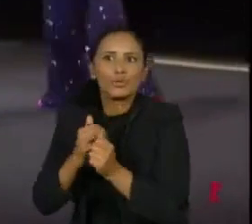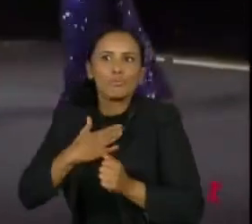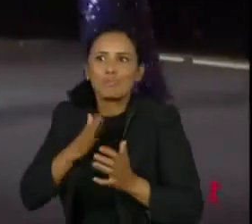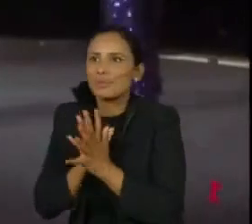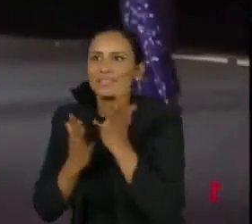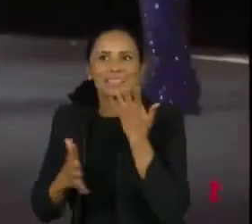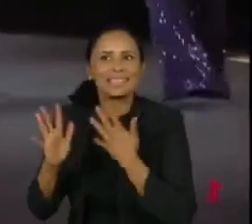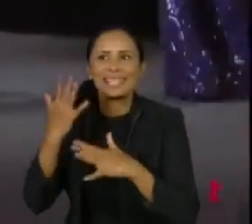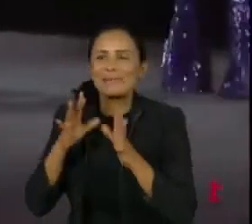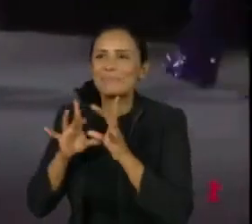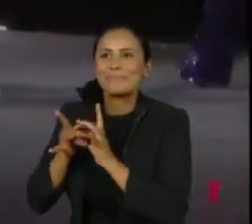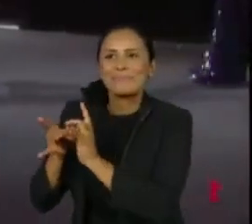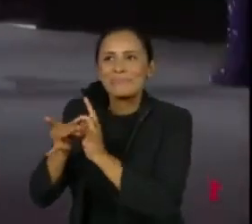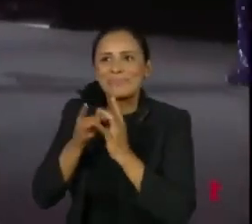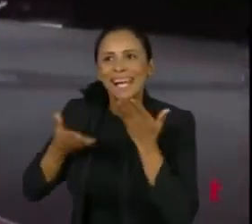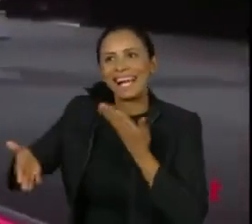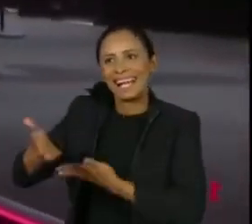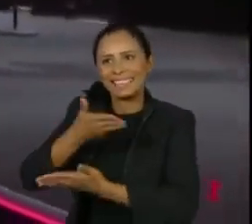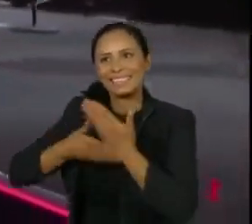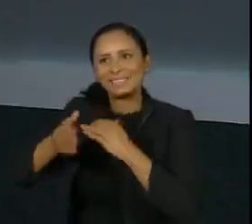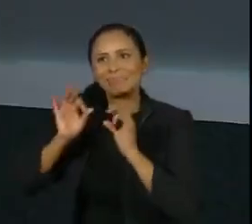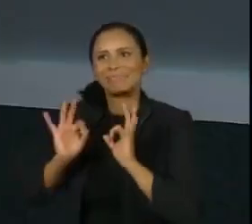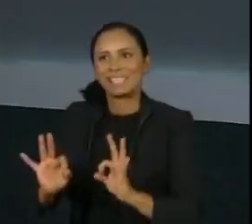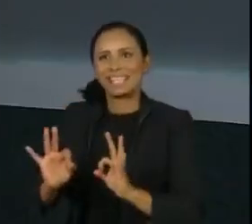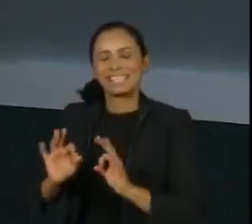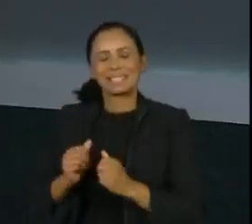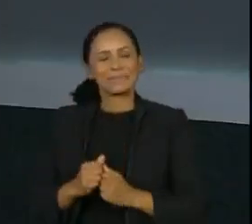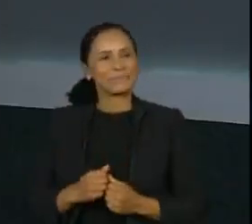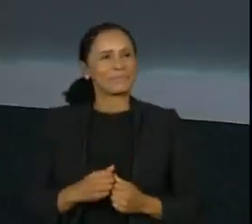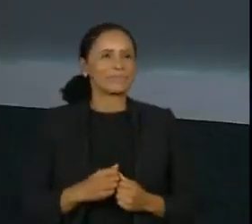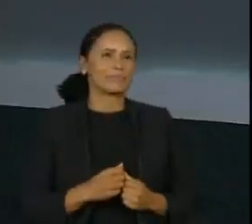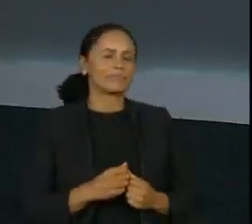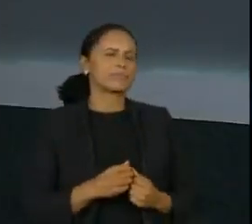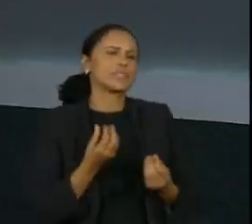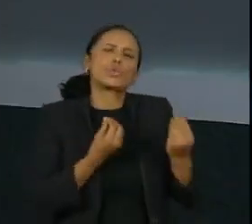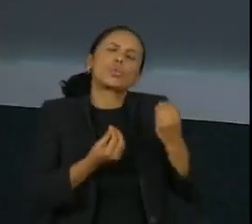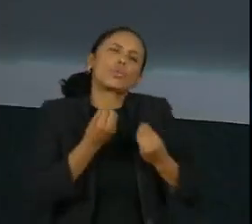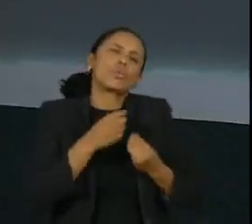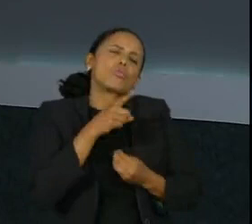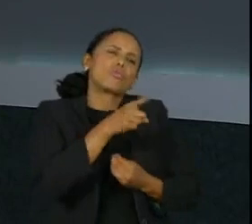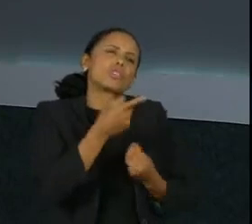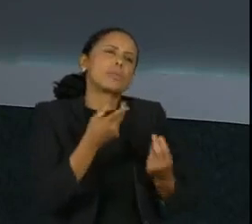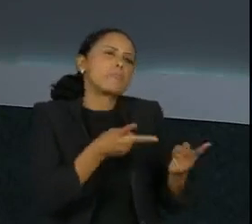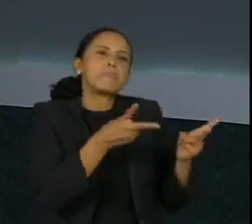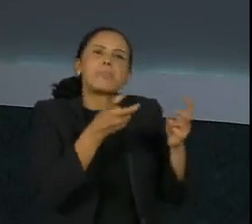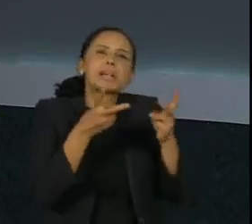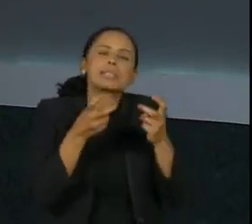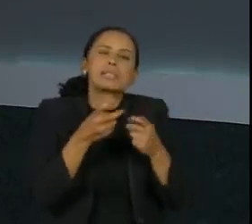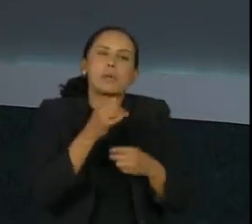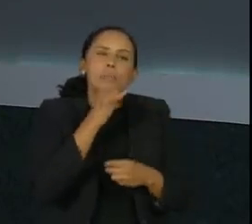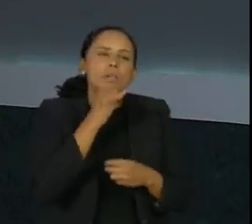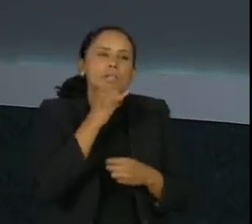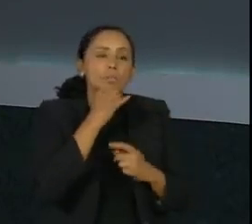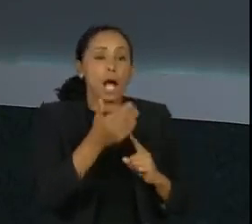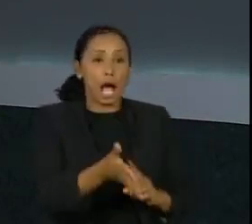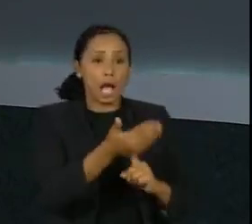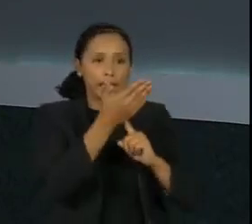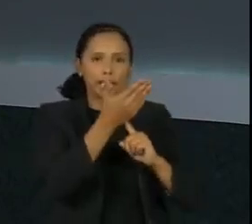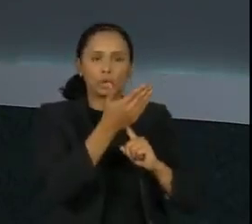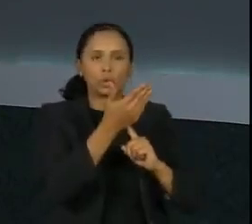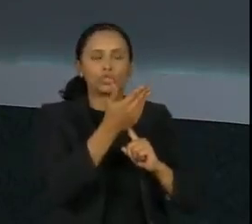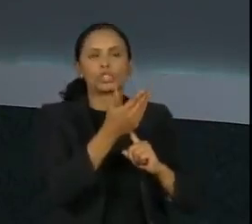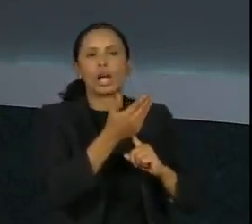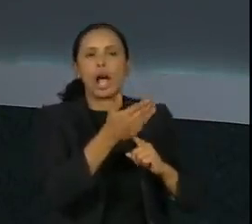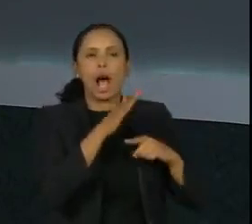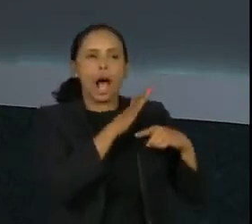celebrar em conjunto mesmo, né? Como que você vê esse auxílio da tecnologia que muda a